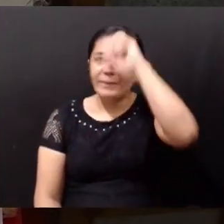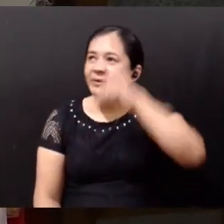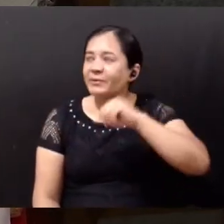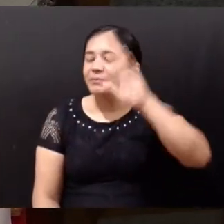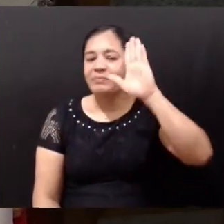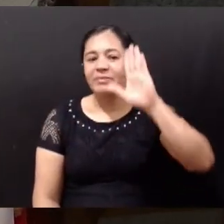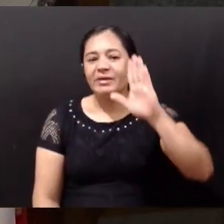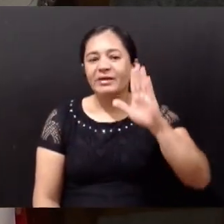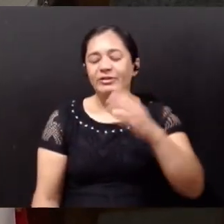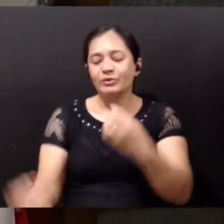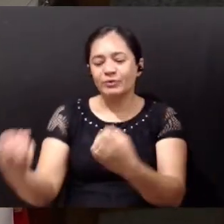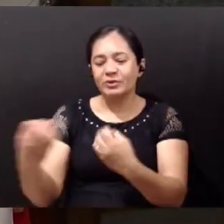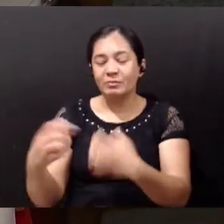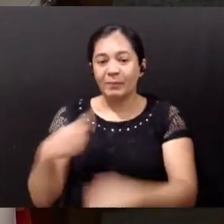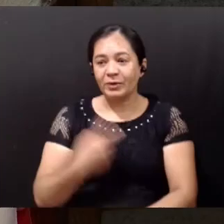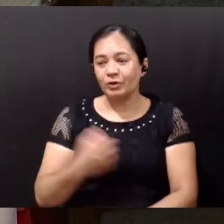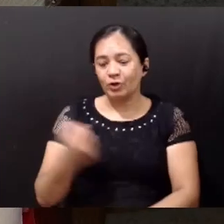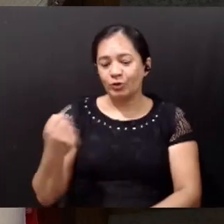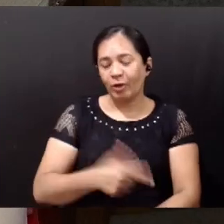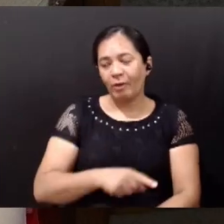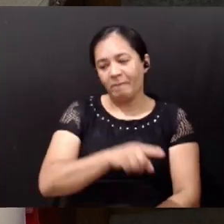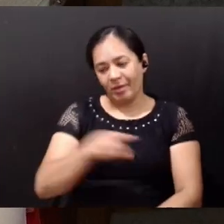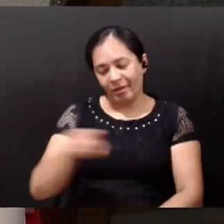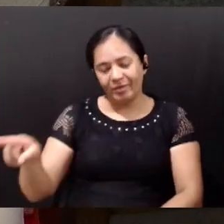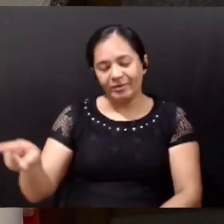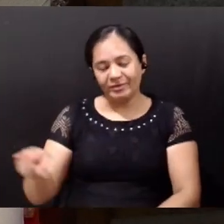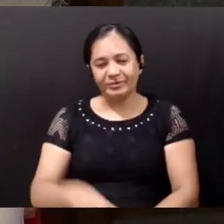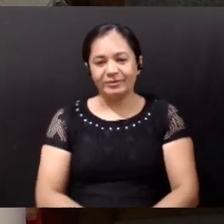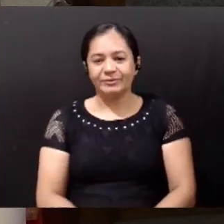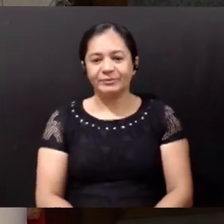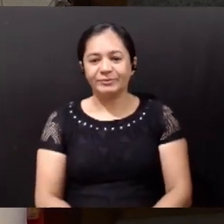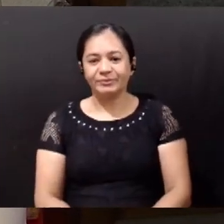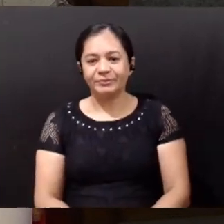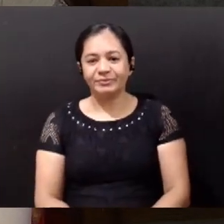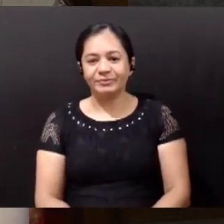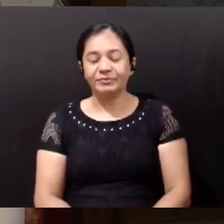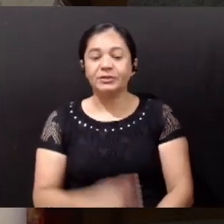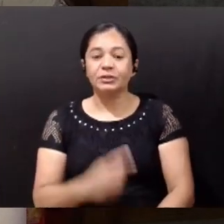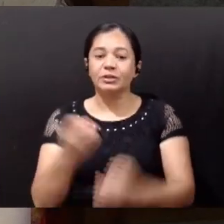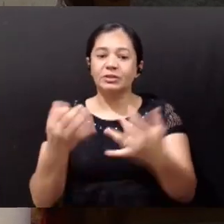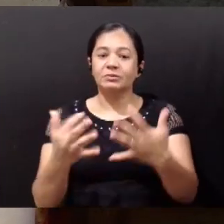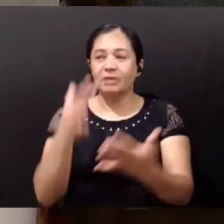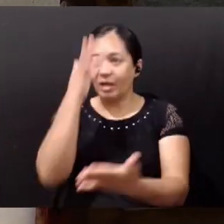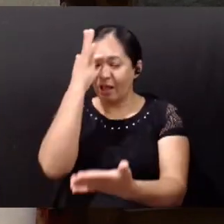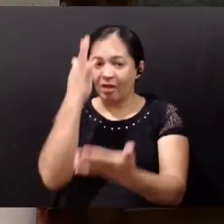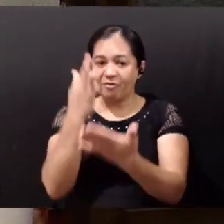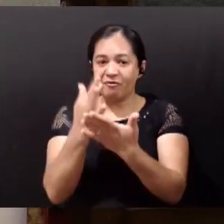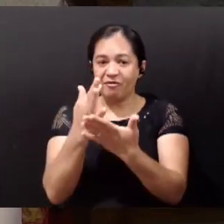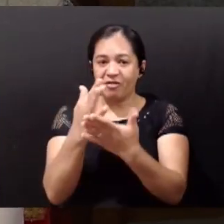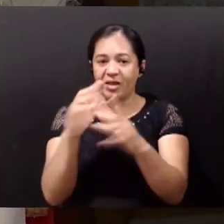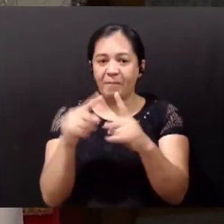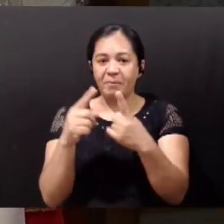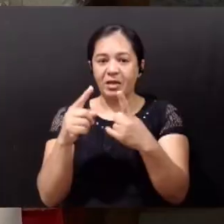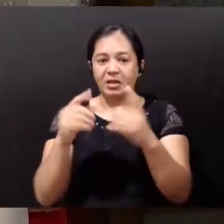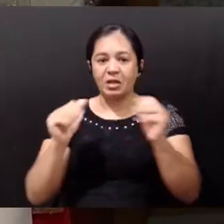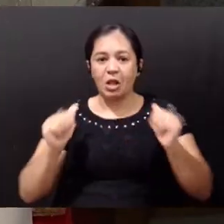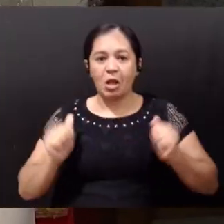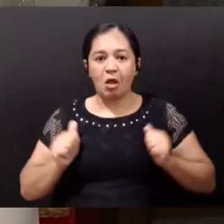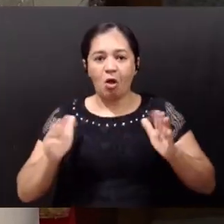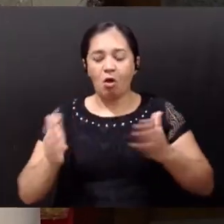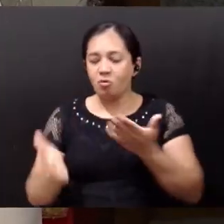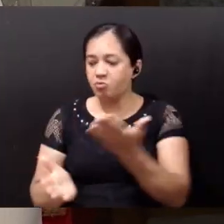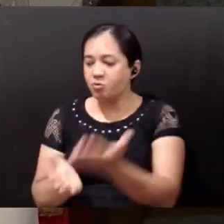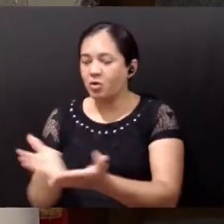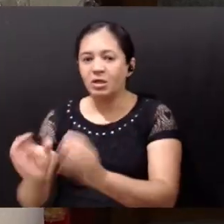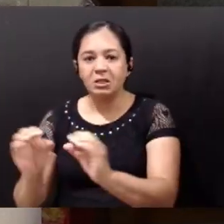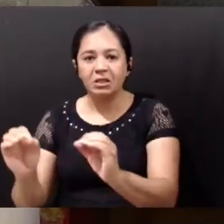nós do que para eles, né? Então, assim, é como a gente diz, a fé sem servir ao outro é morta.